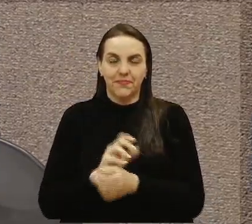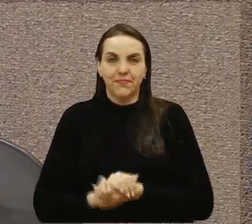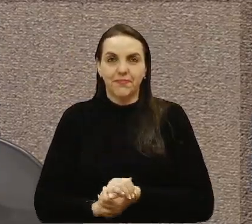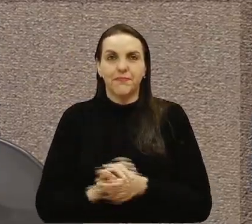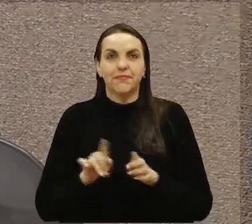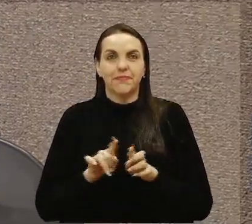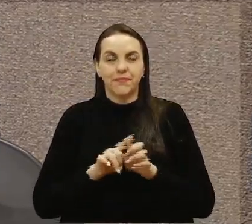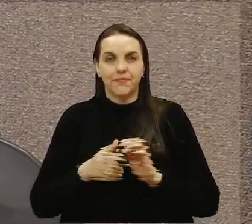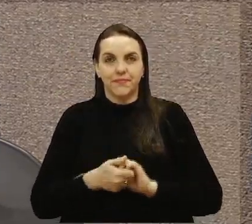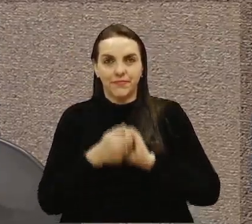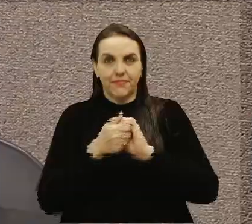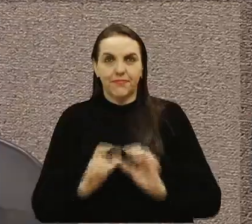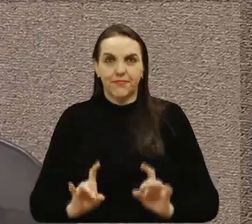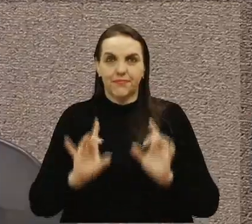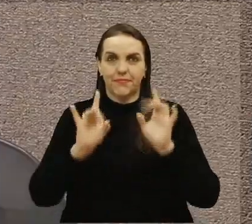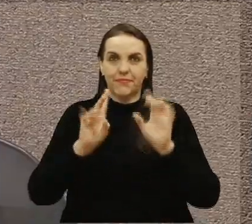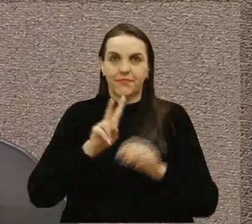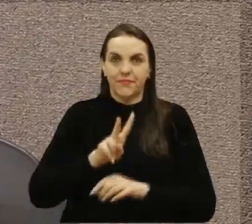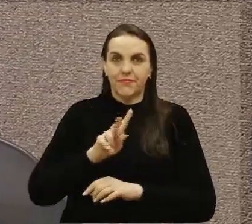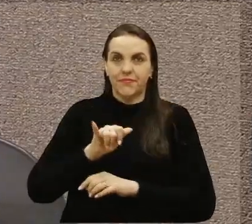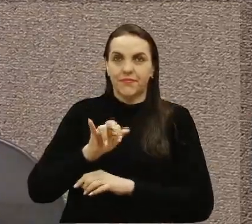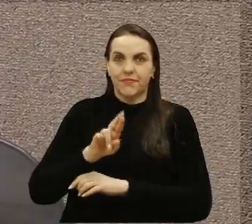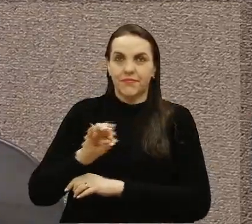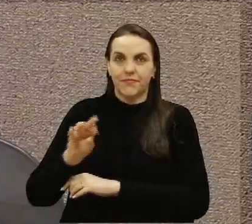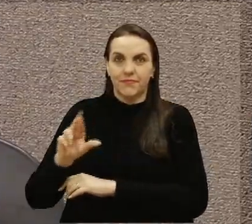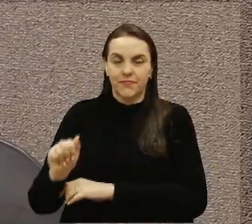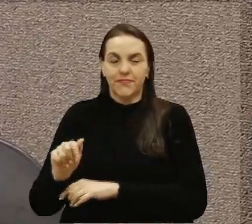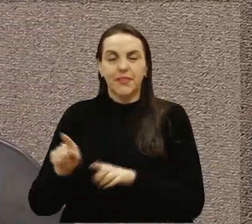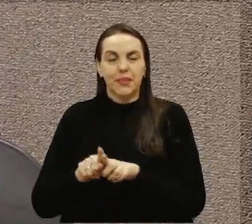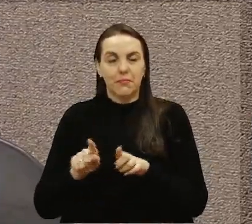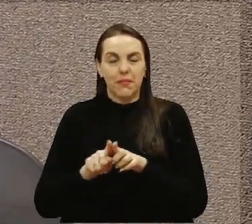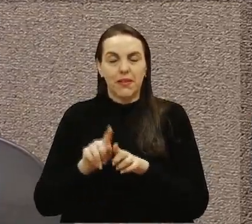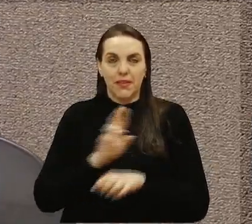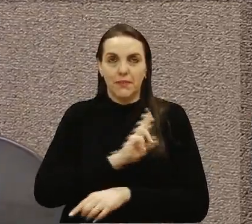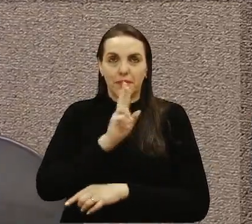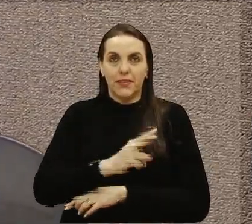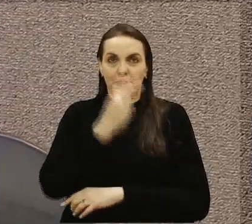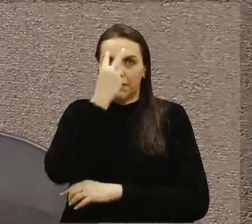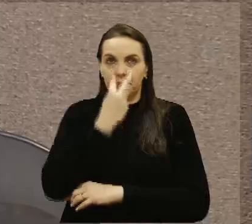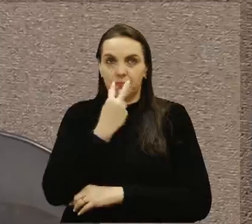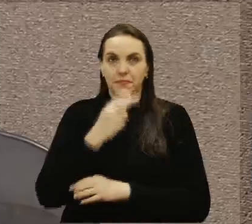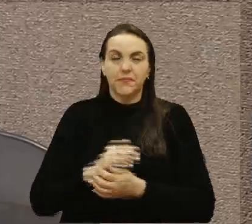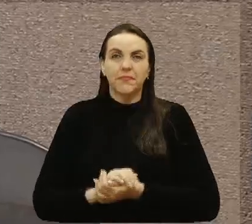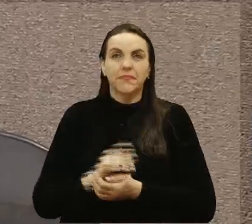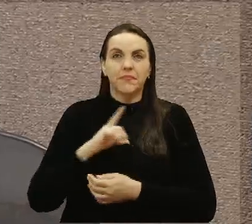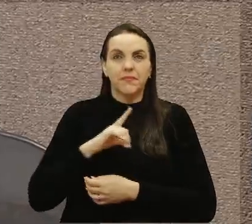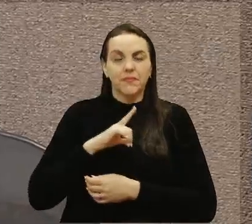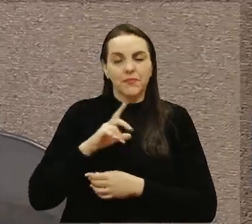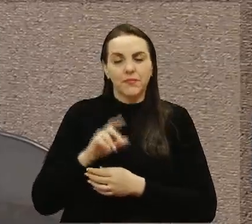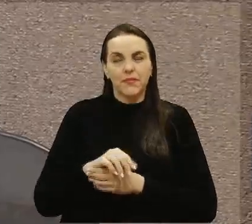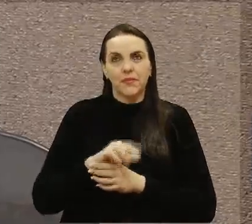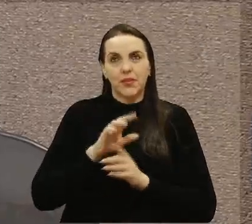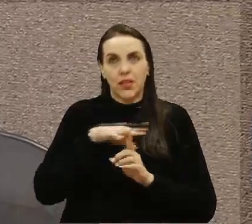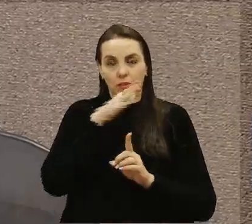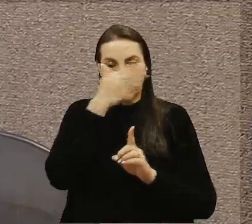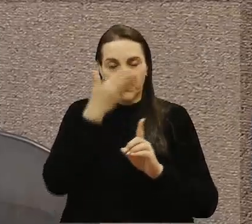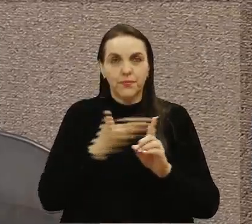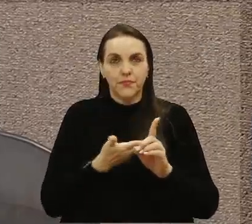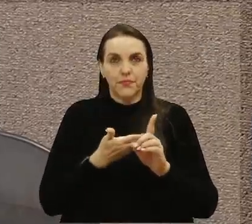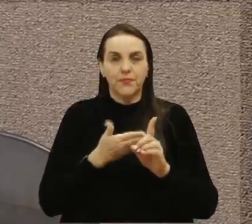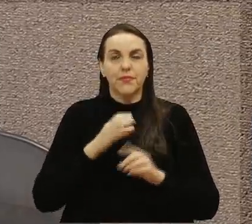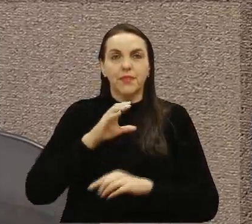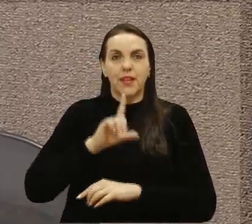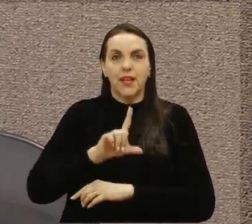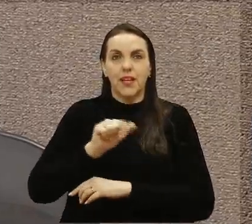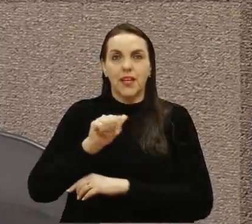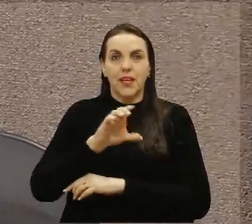saudação especial à Vitória, né, representante aqui da PADEV, que daqui a pouco fala conosco, mas eu vim para fazer um voto de congratulações à La Casa Nostra,